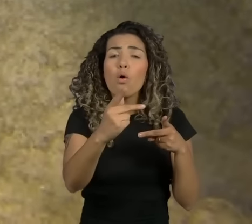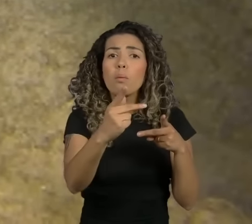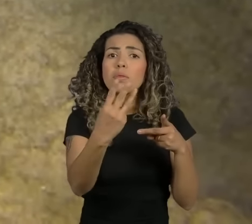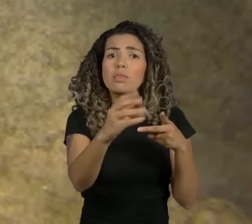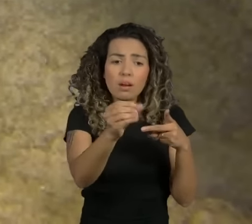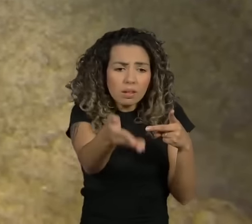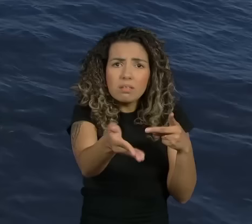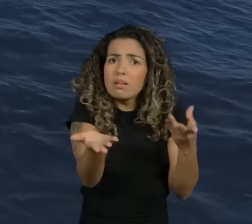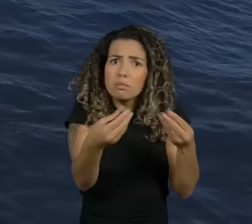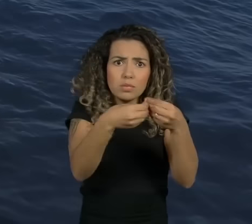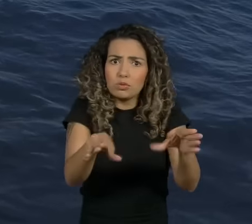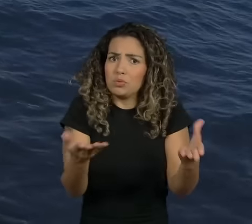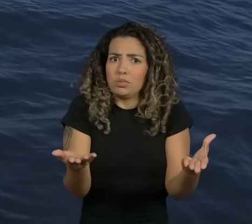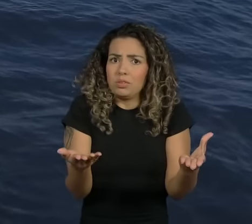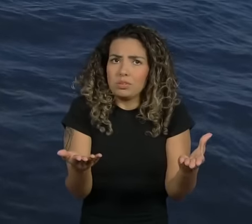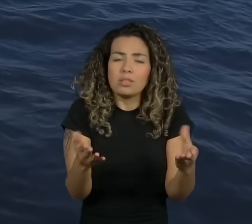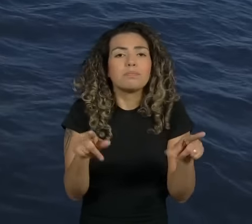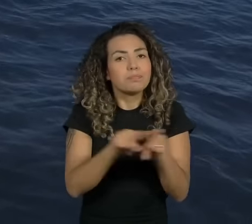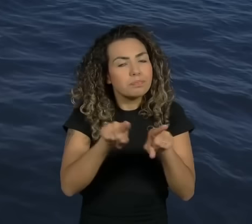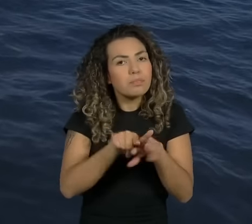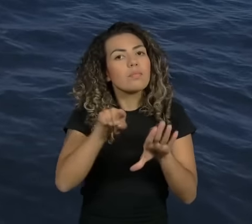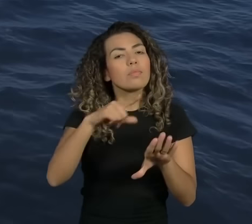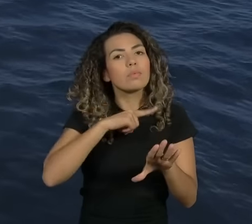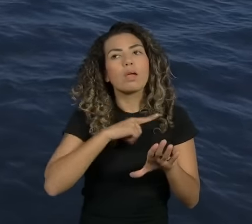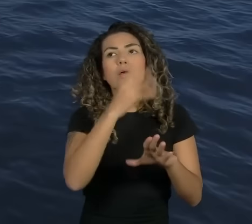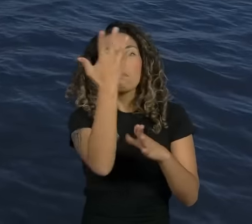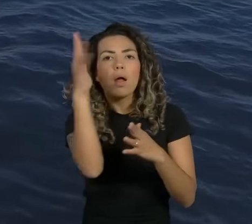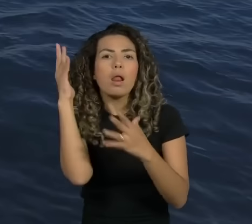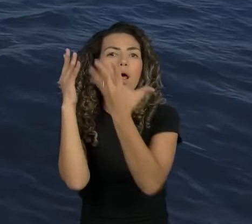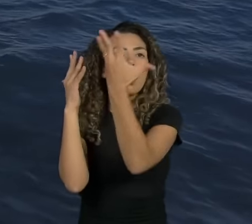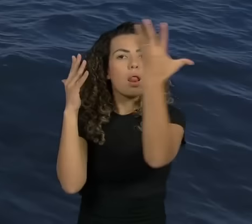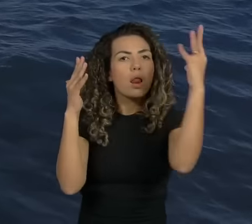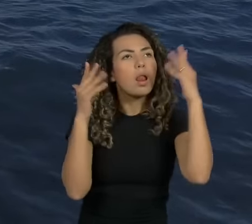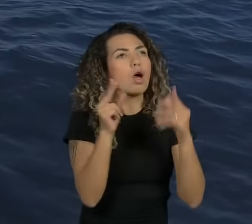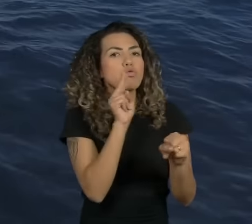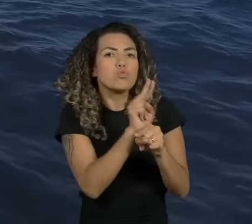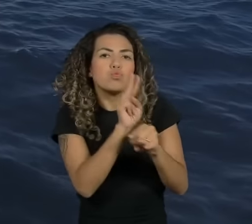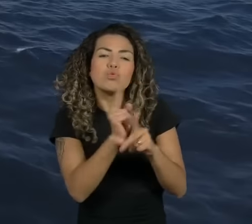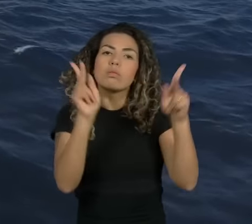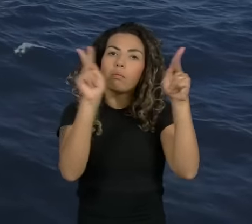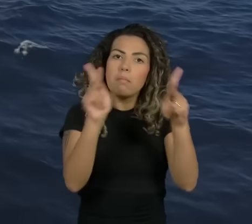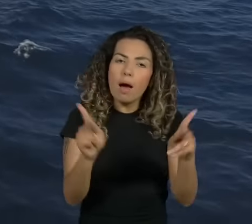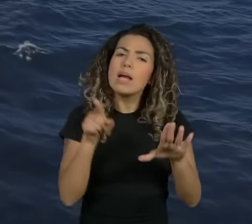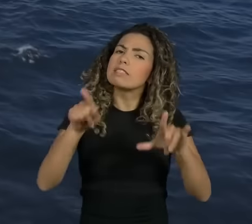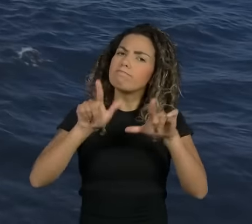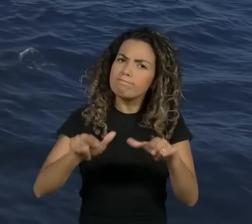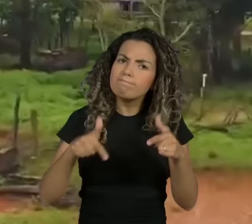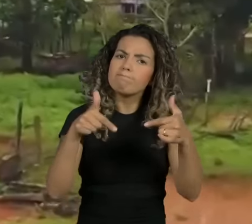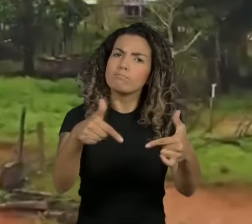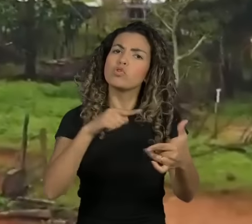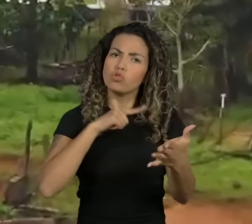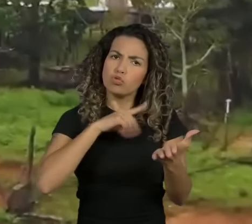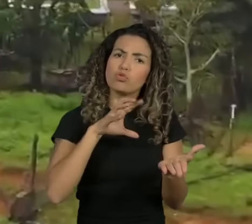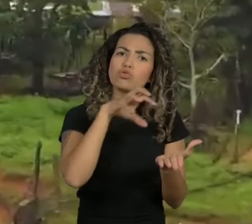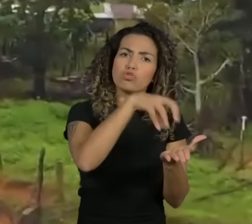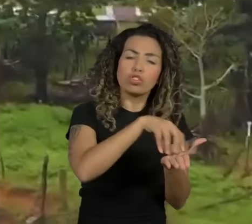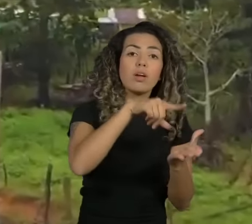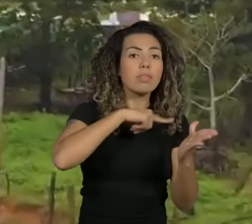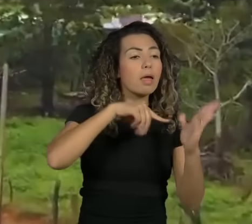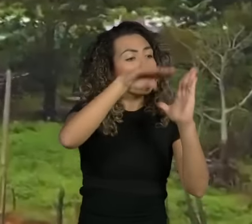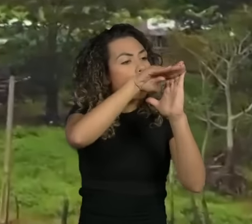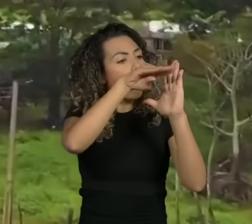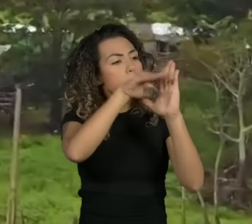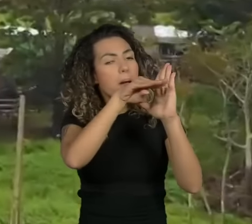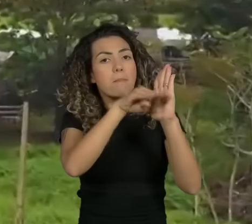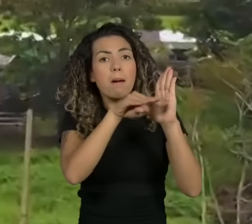vai sediar. O Greenpeace e o WWF integram a ação. O documento cita pelo menos